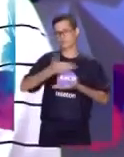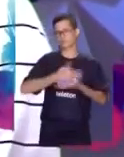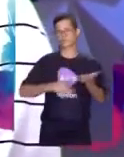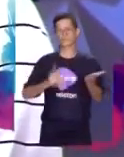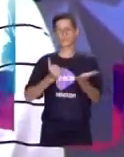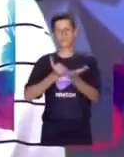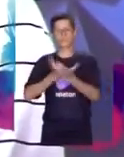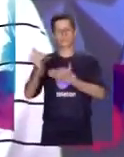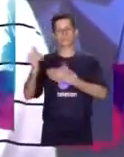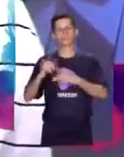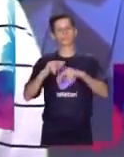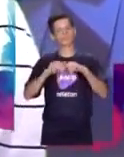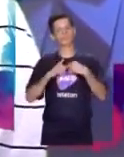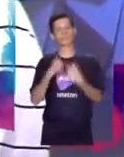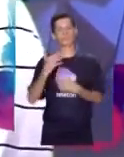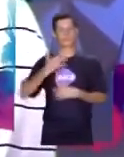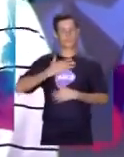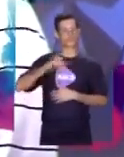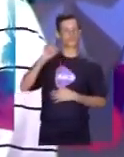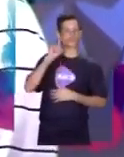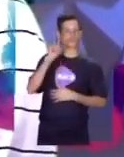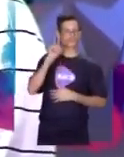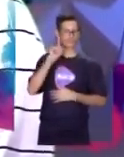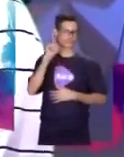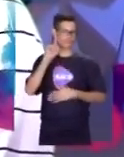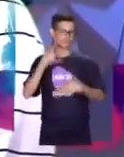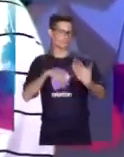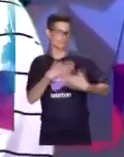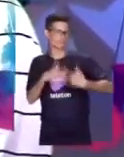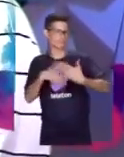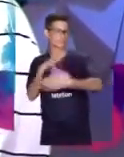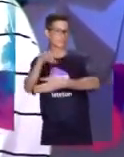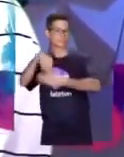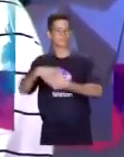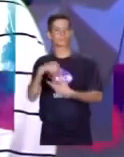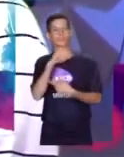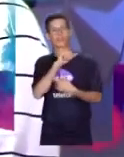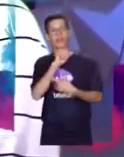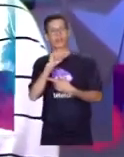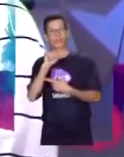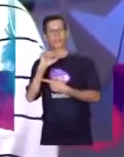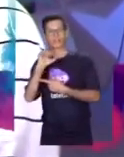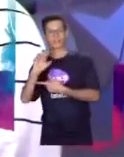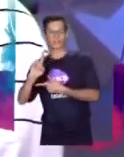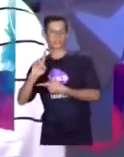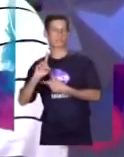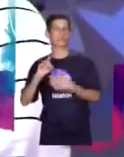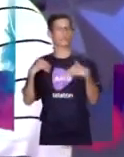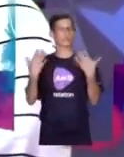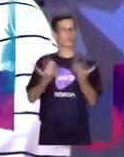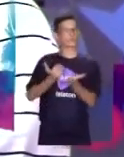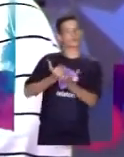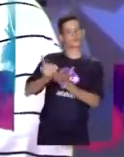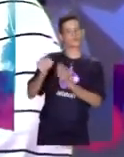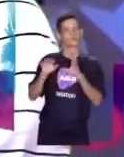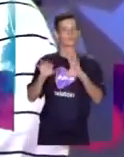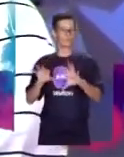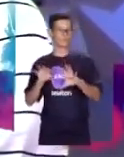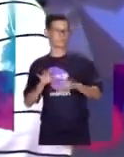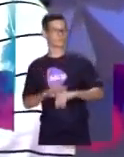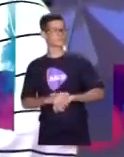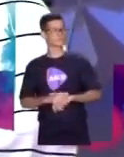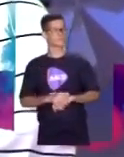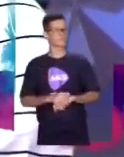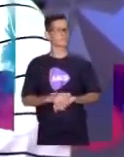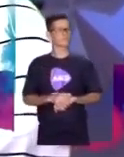Começou a minha rotina na CD. Tudo começou assim.